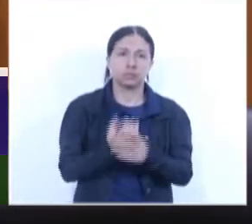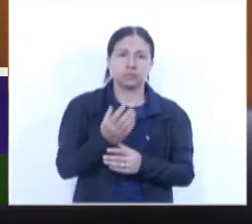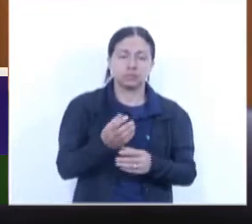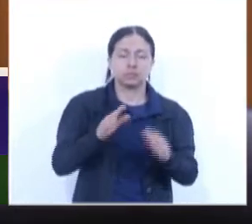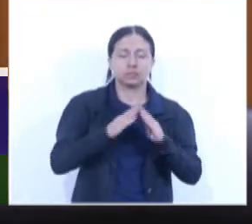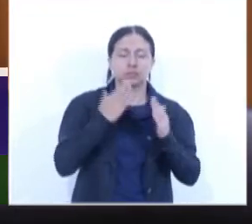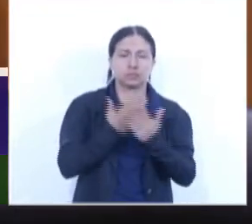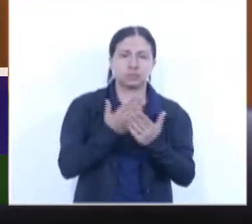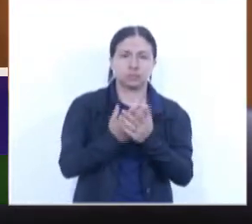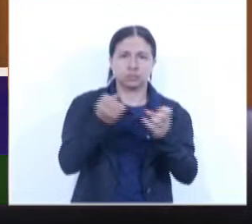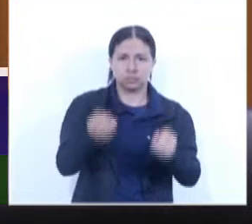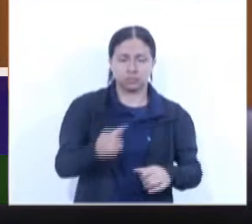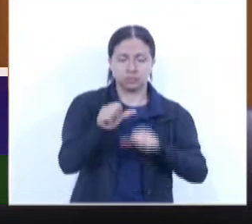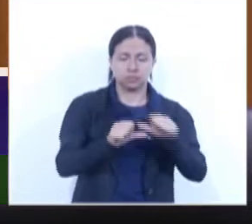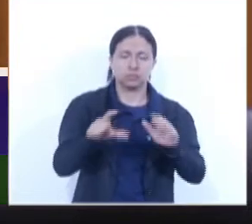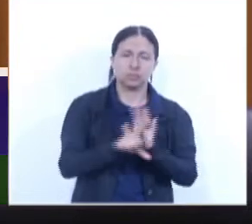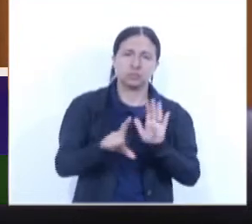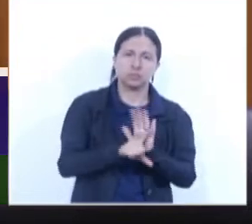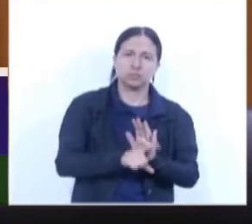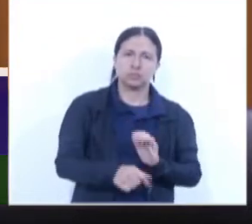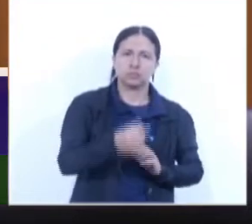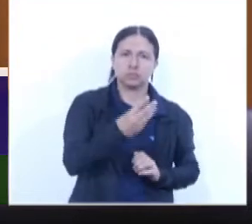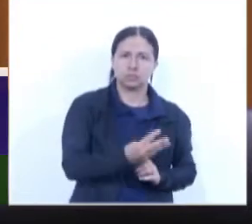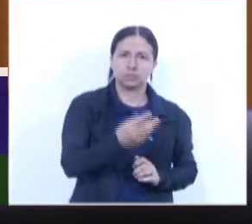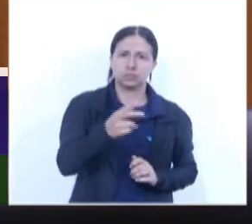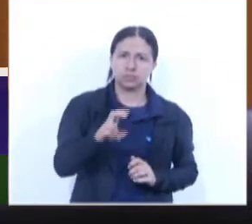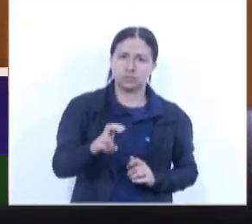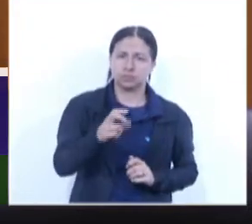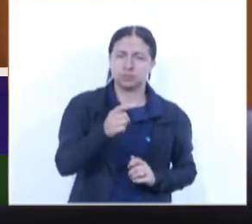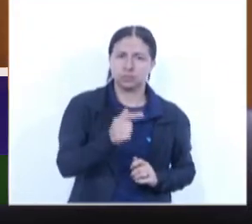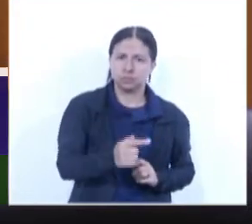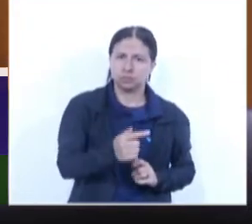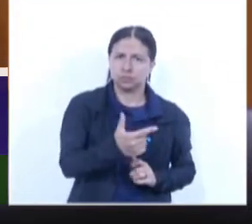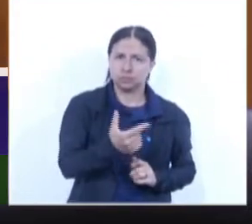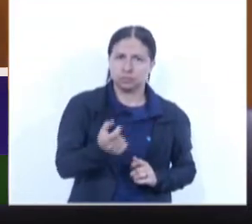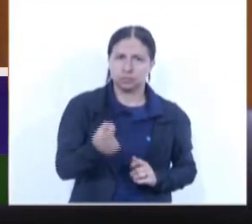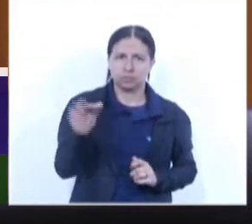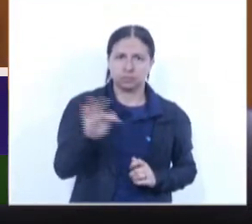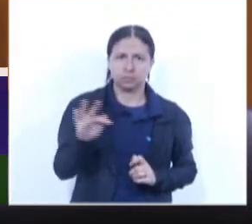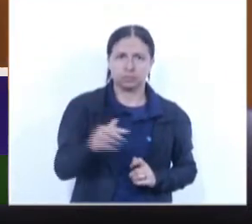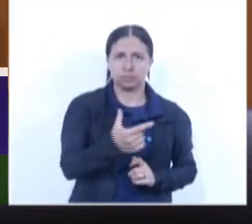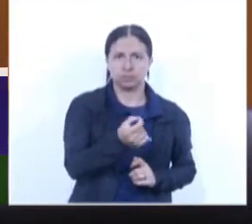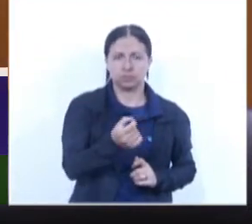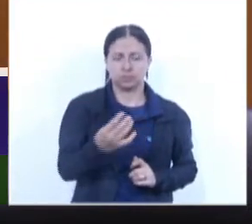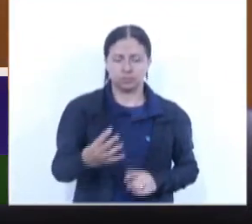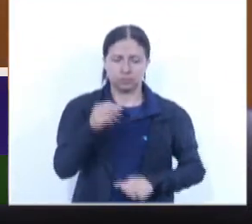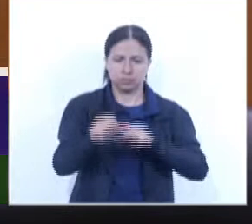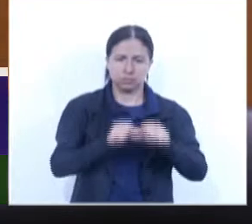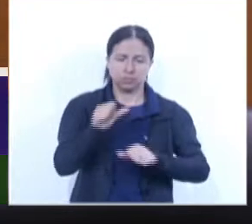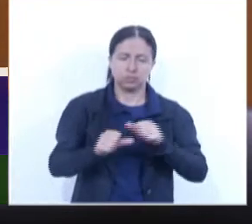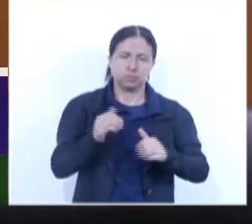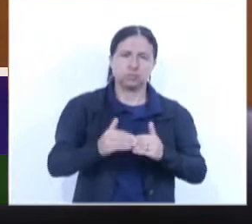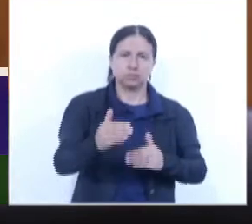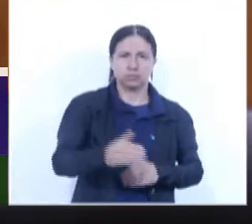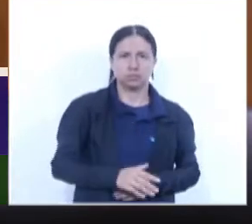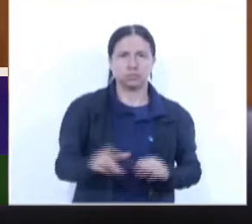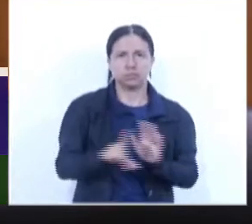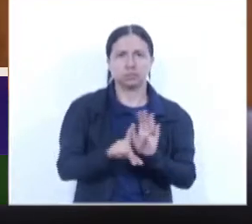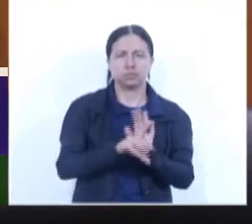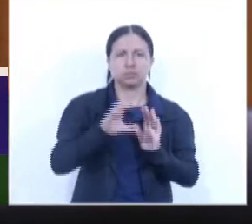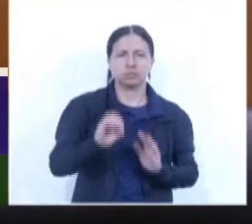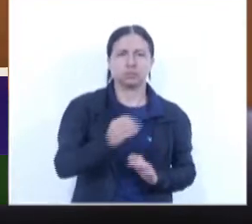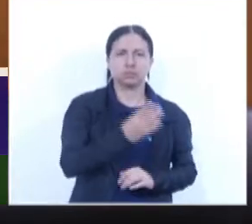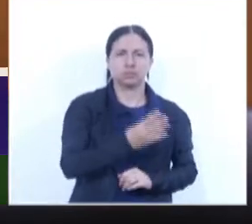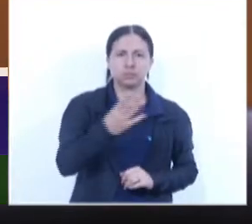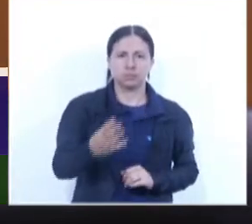lei complementar 347 de 20 de Fevereiro de 2004 e suas alterações da Leila delegada 044